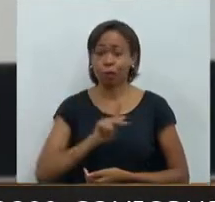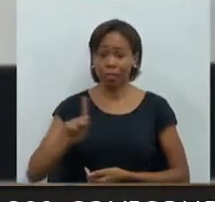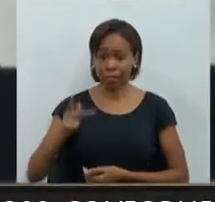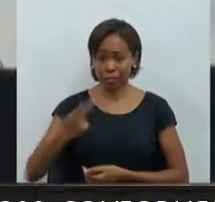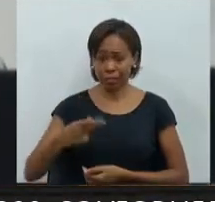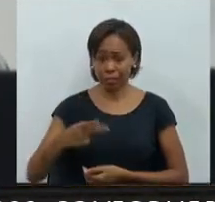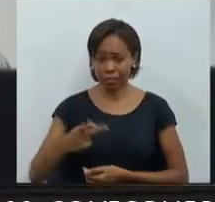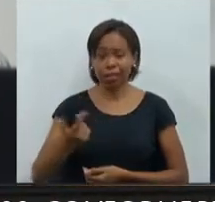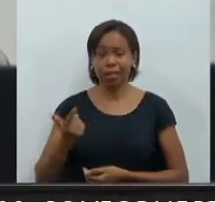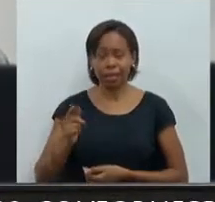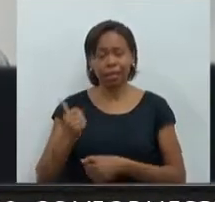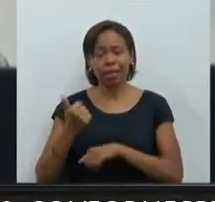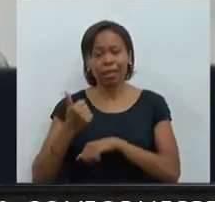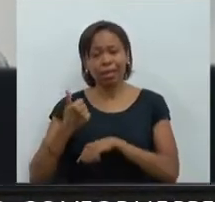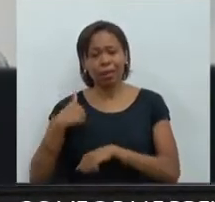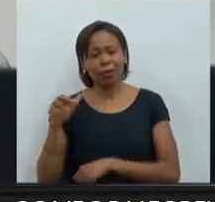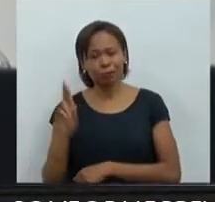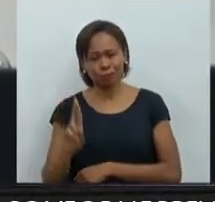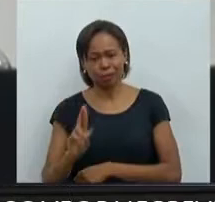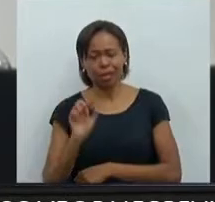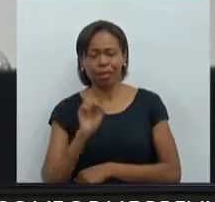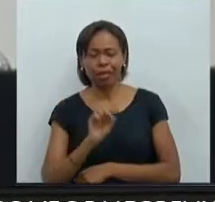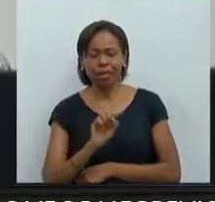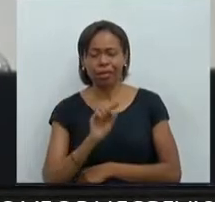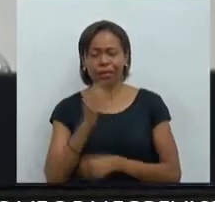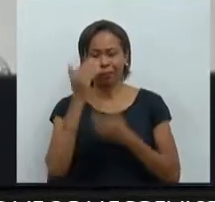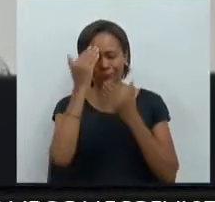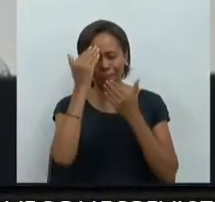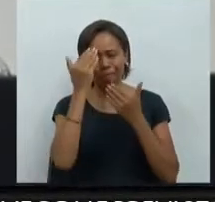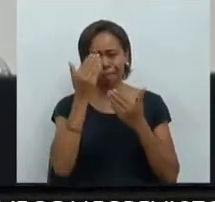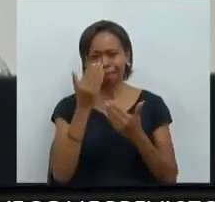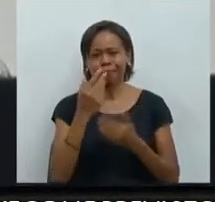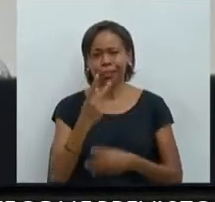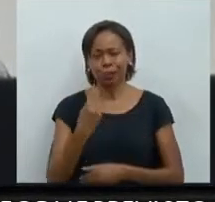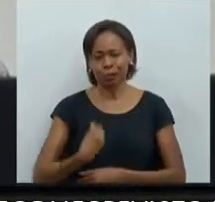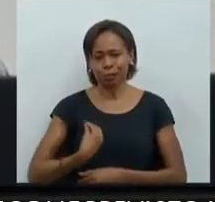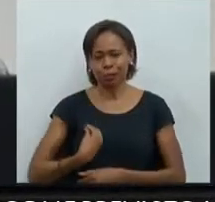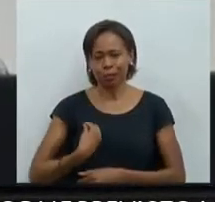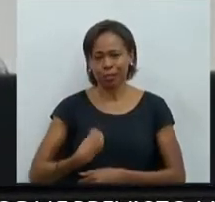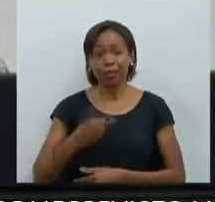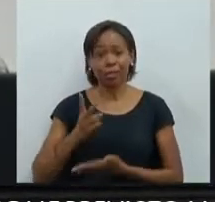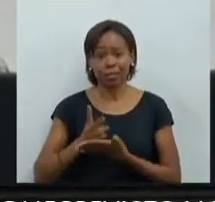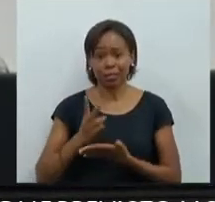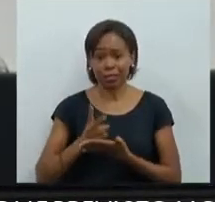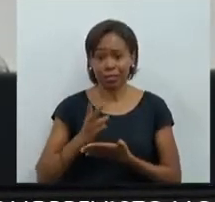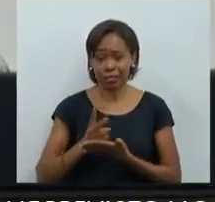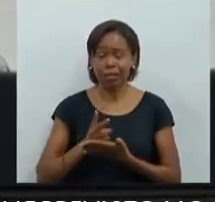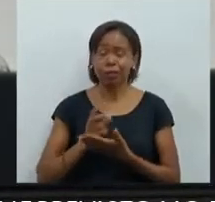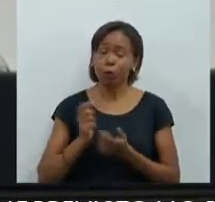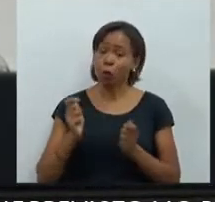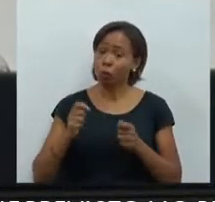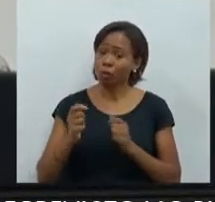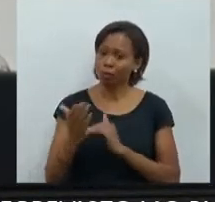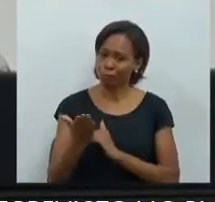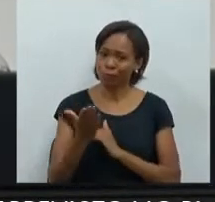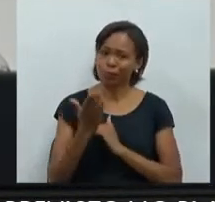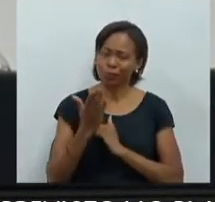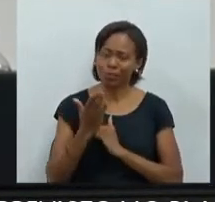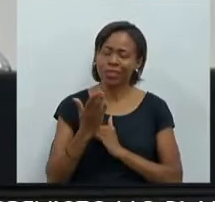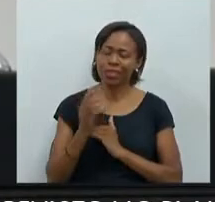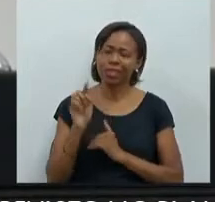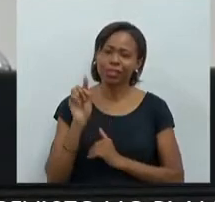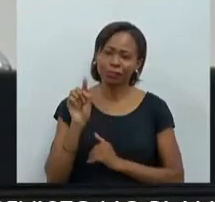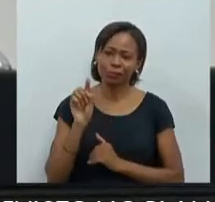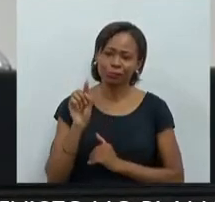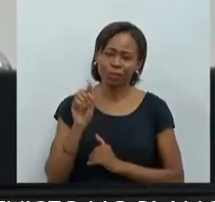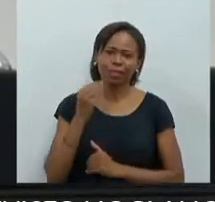eu agradeço a sua participação. E esperamos sempre poder contar com a mesma nos momentos que fizerem necessário, visto a sua